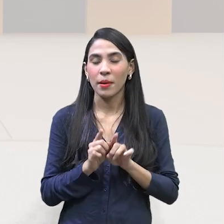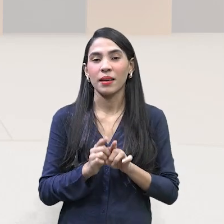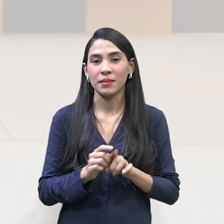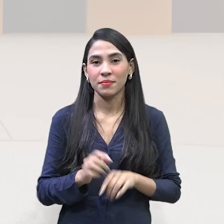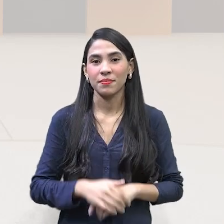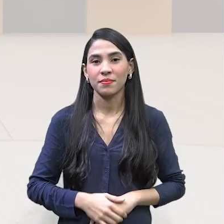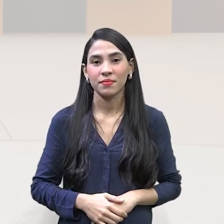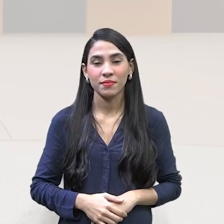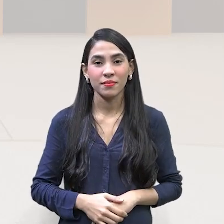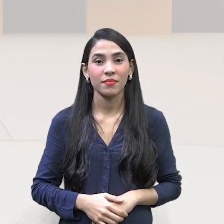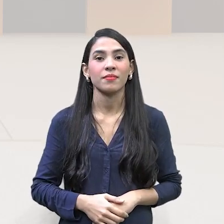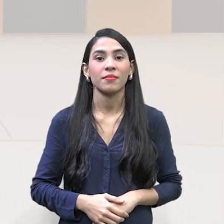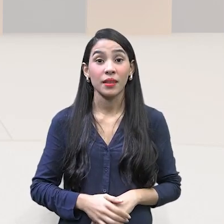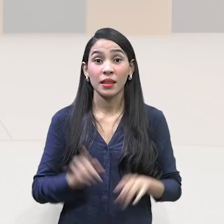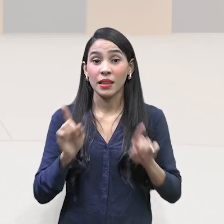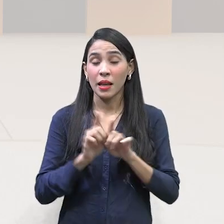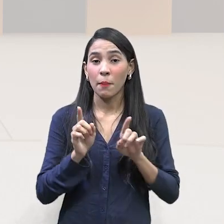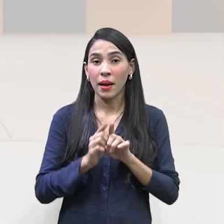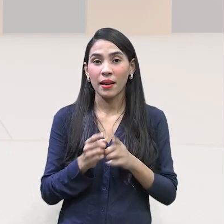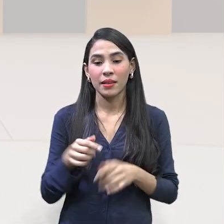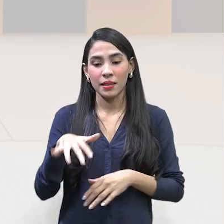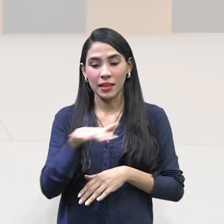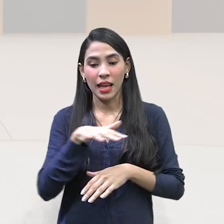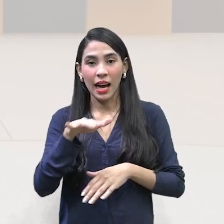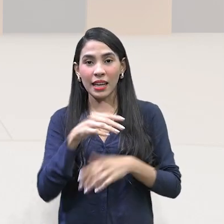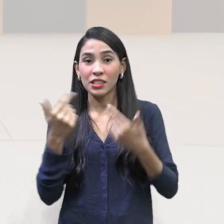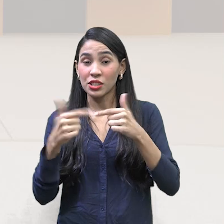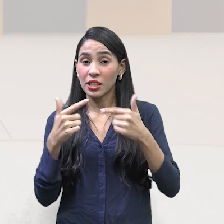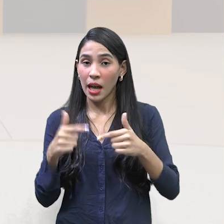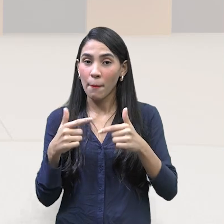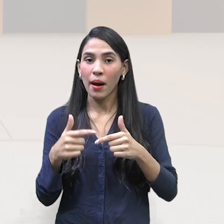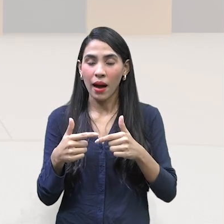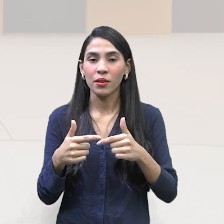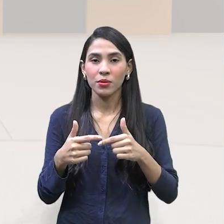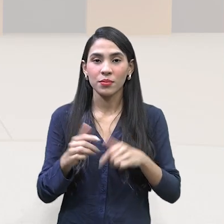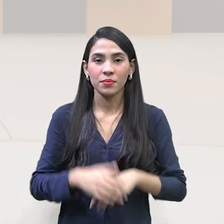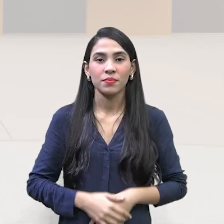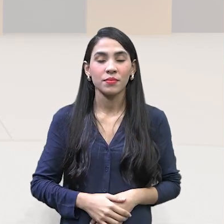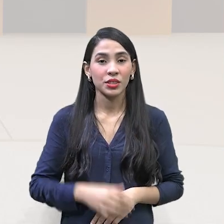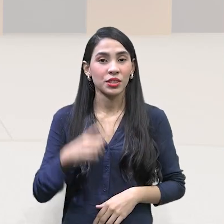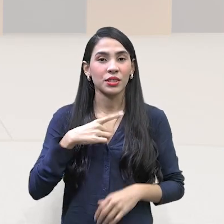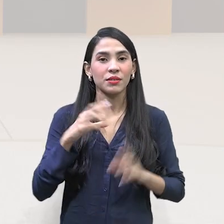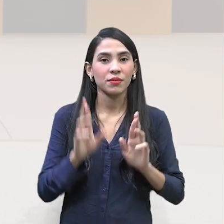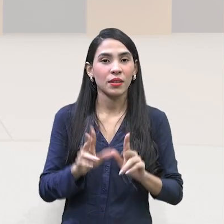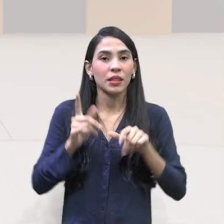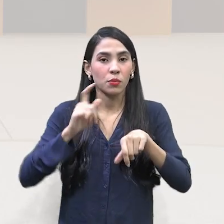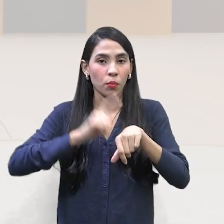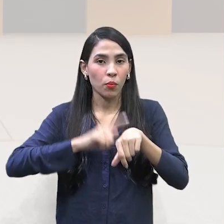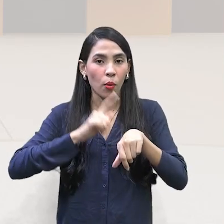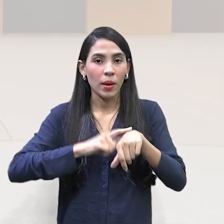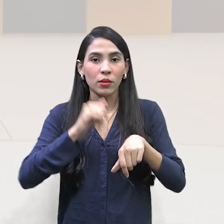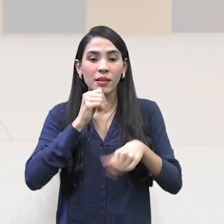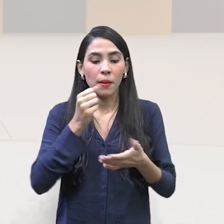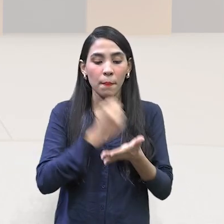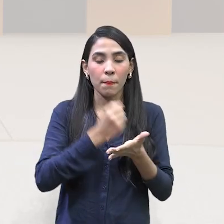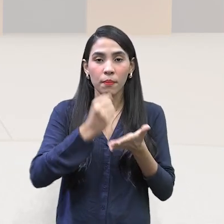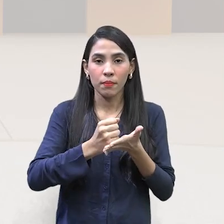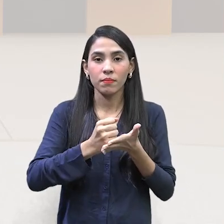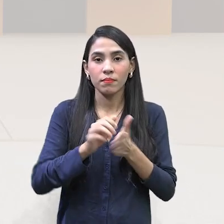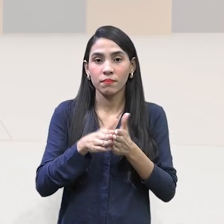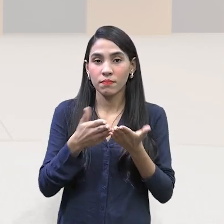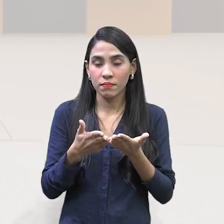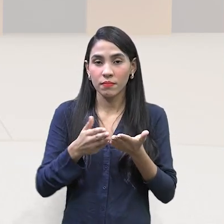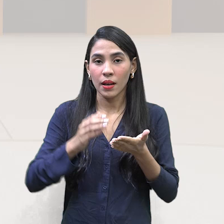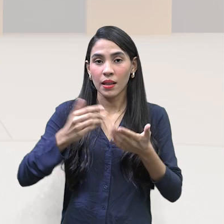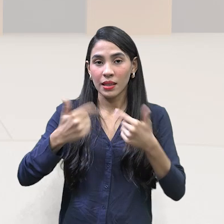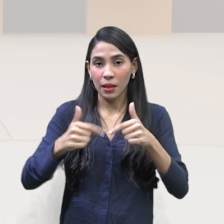datilógrafo, tá? E super disputado aí no mercado de trabalho. Fazia uma grande diferença na hora de ser contratado por uma empresa.